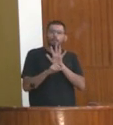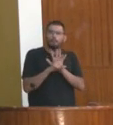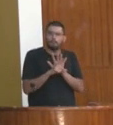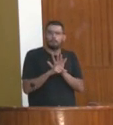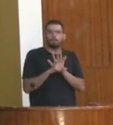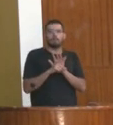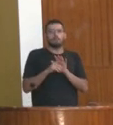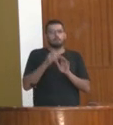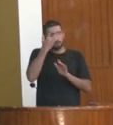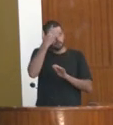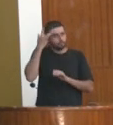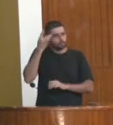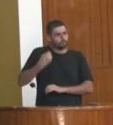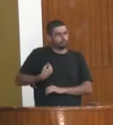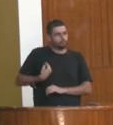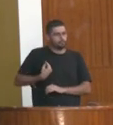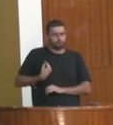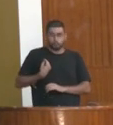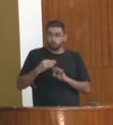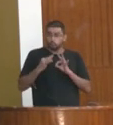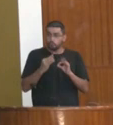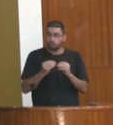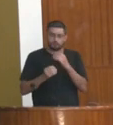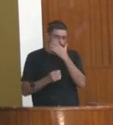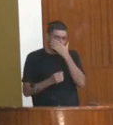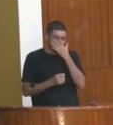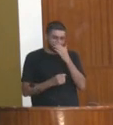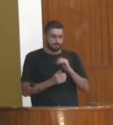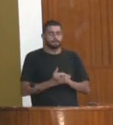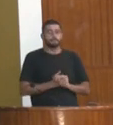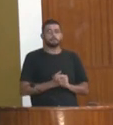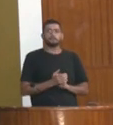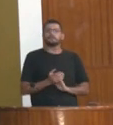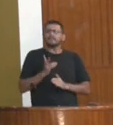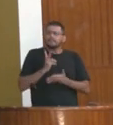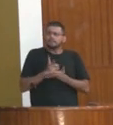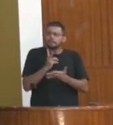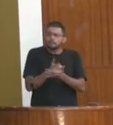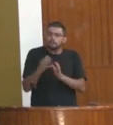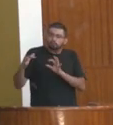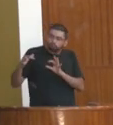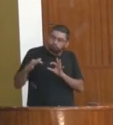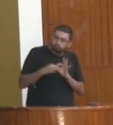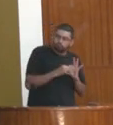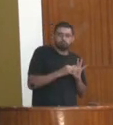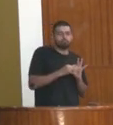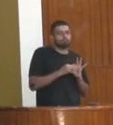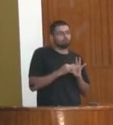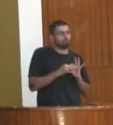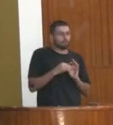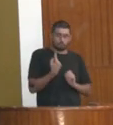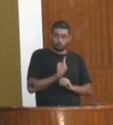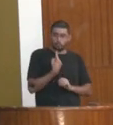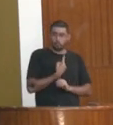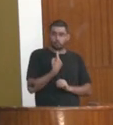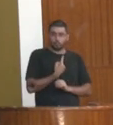que compõem a casa. Então, podem sempre contar conosco e podem sempre estar, e colocamos sempre a sala da comissão da